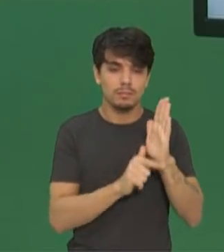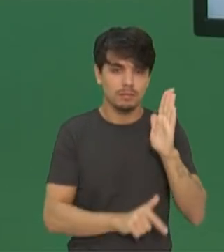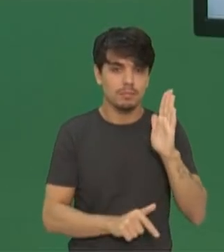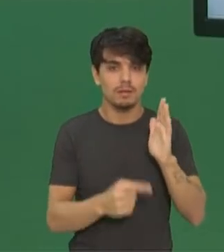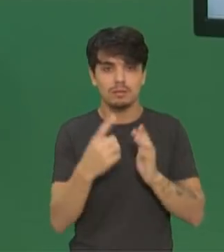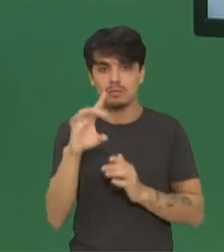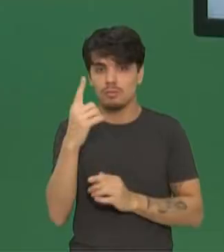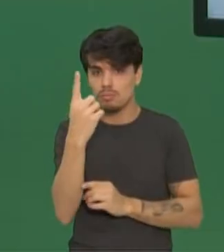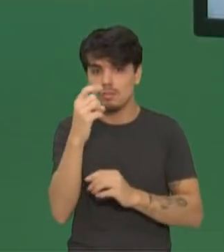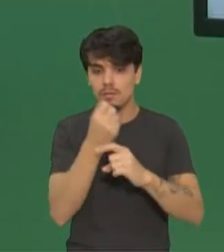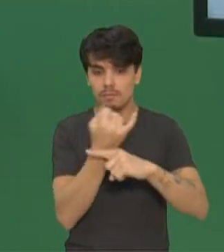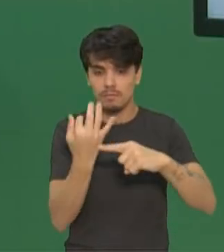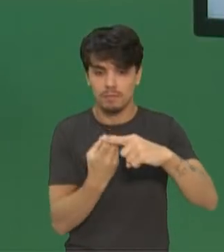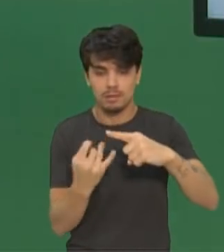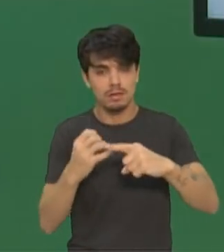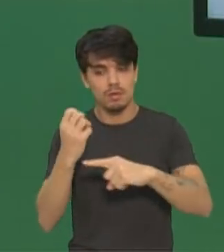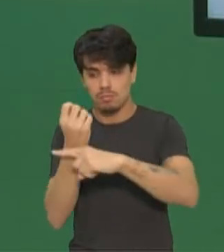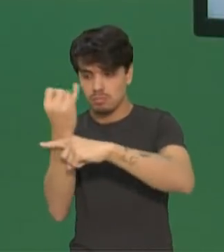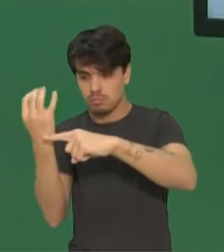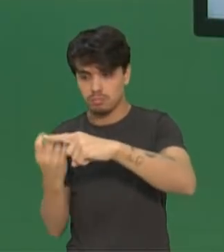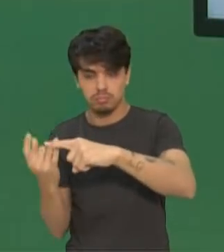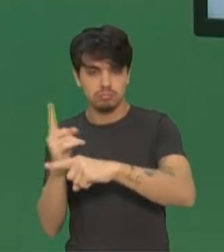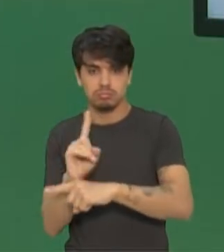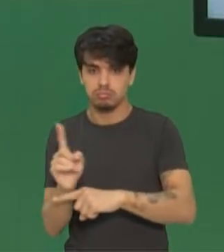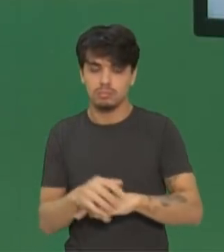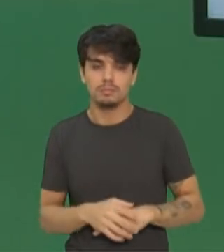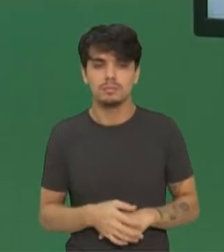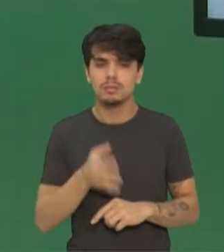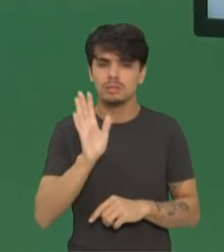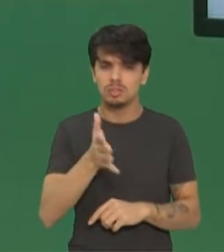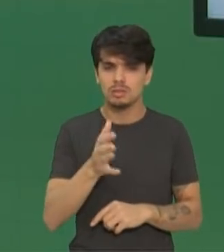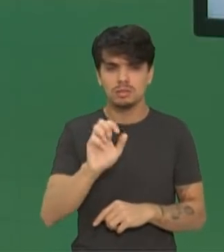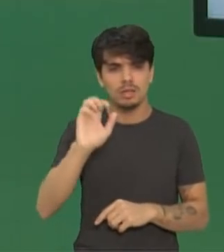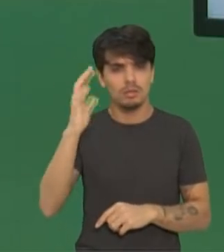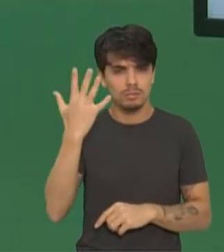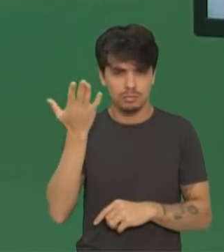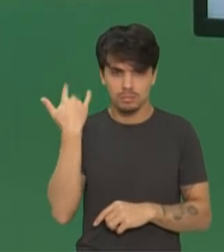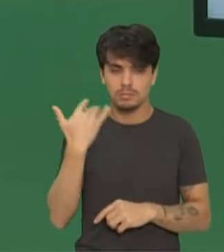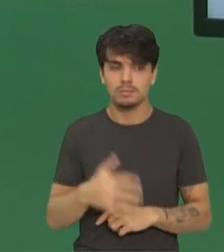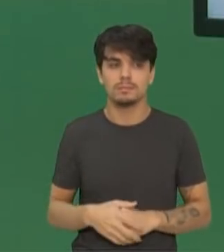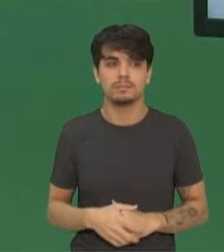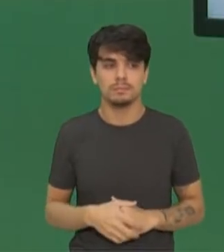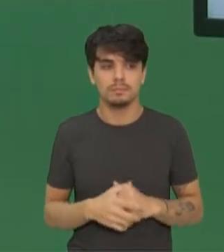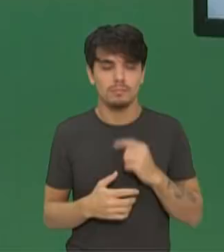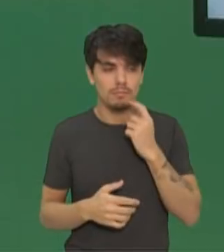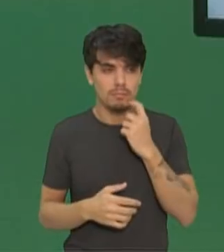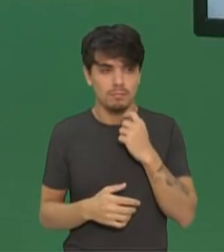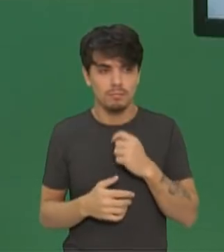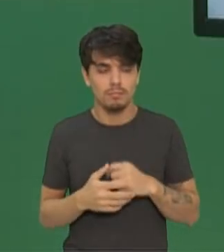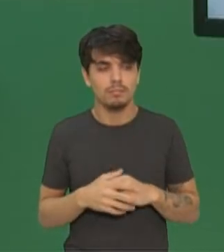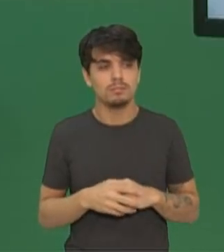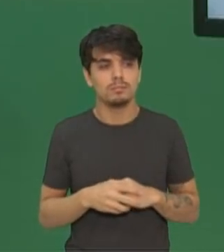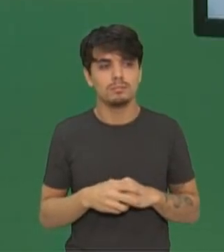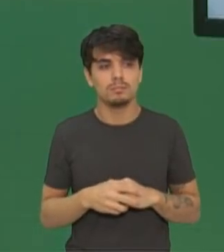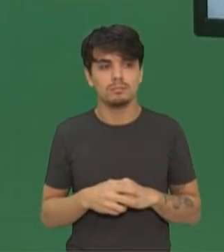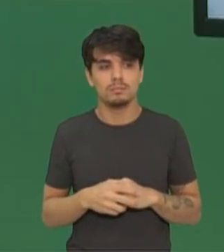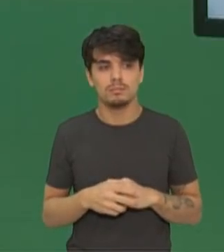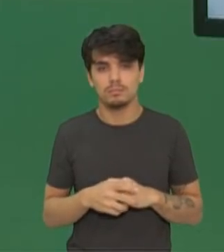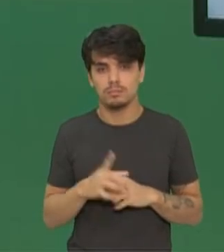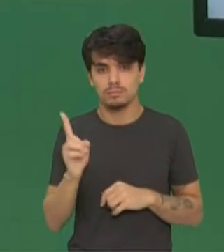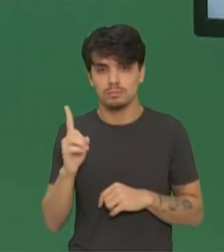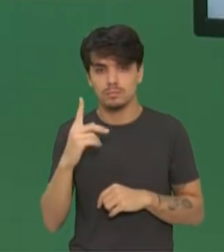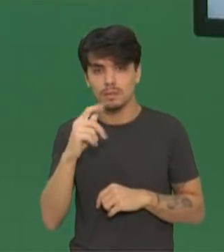única fração e não as duas, como já aconteceu dos exercícios anteriores. Aqui são